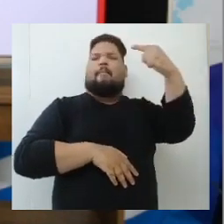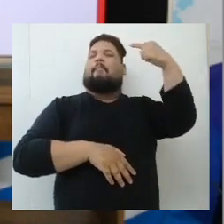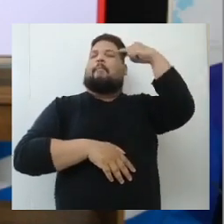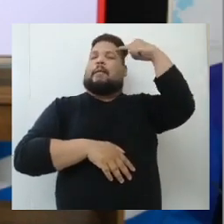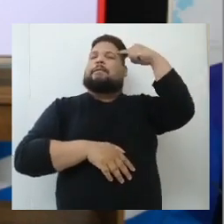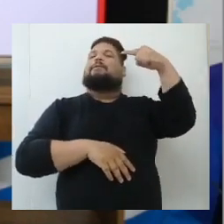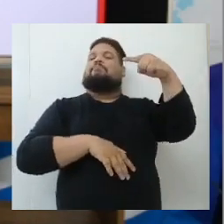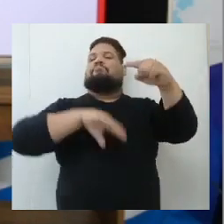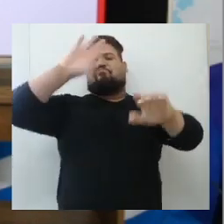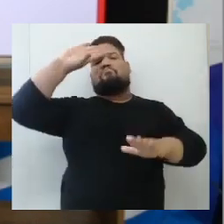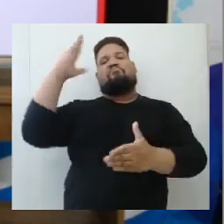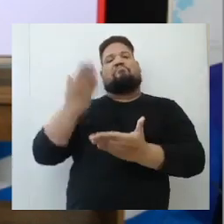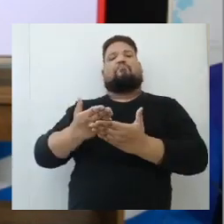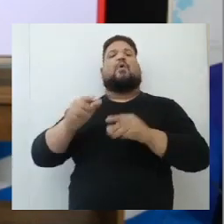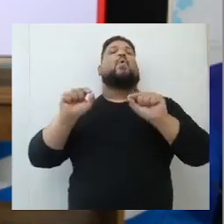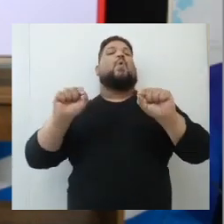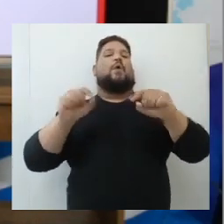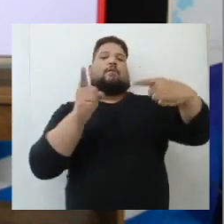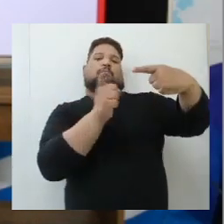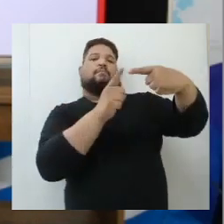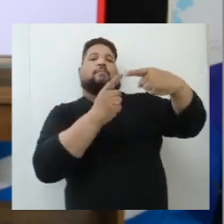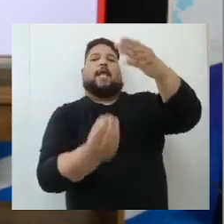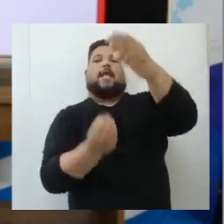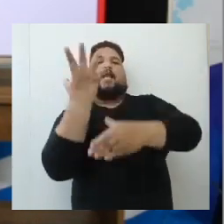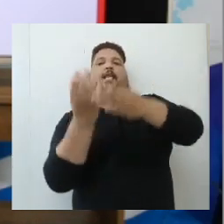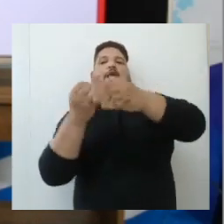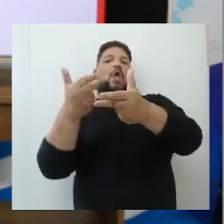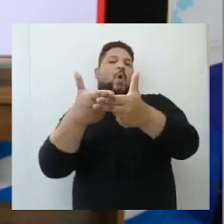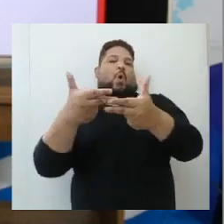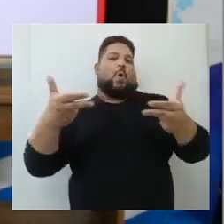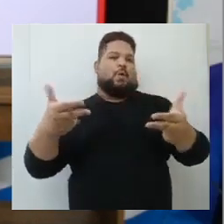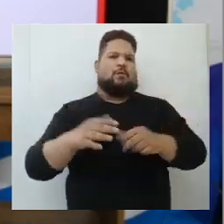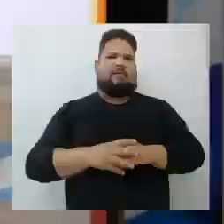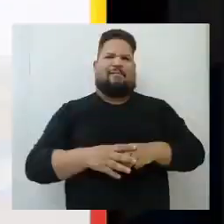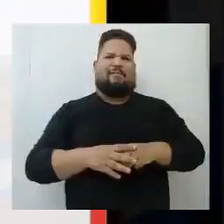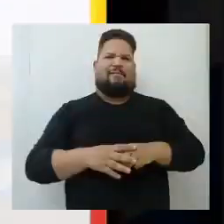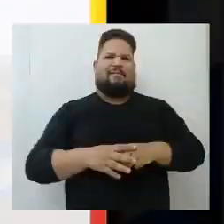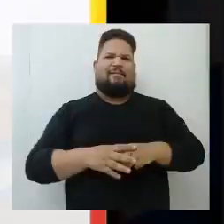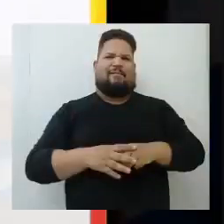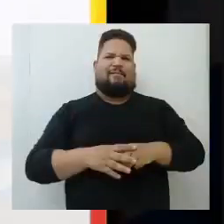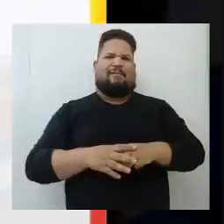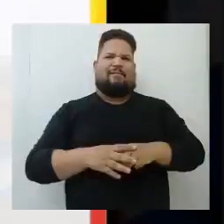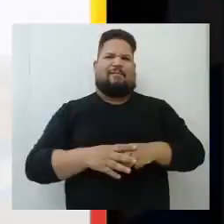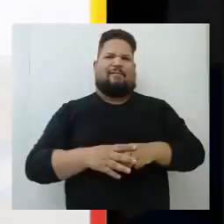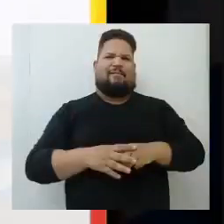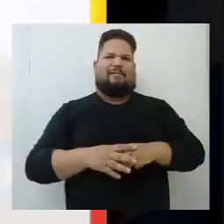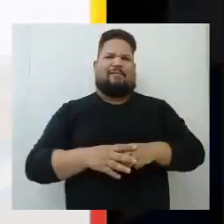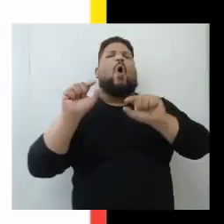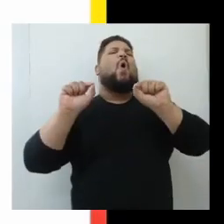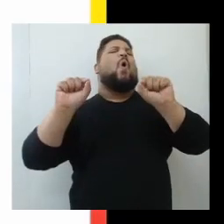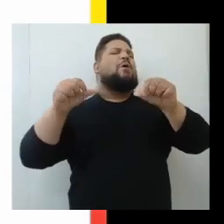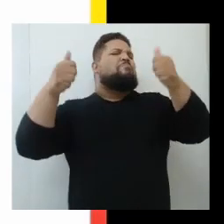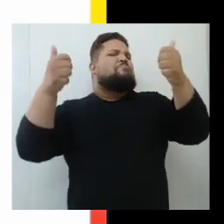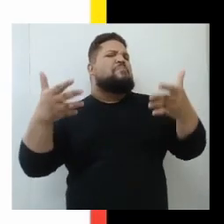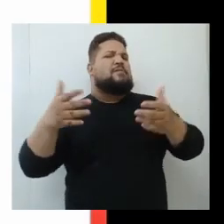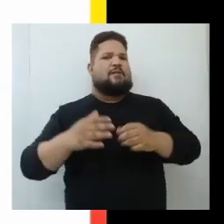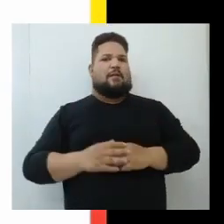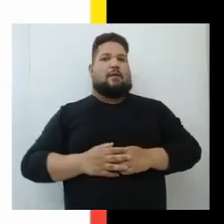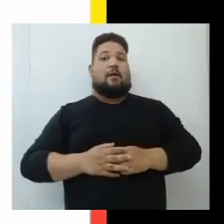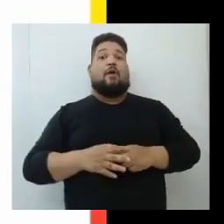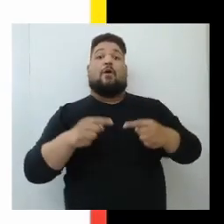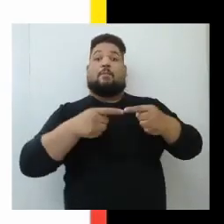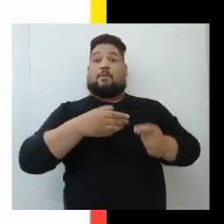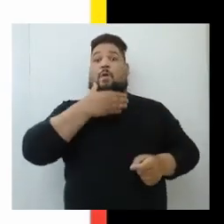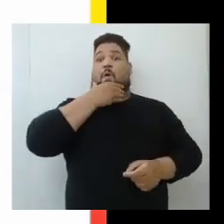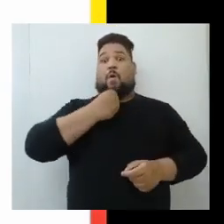acreditam na ideia criacionista. Tá? E o que é que essa teoria prega? Essa teoria prega a origem